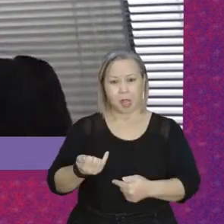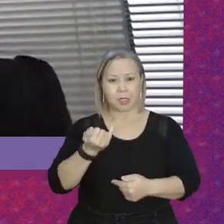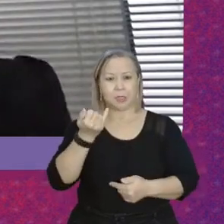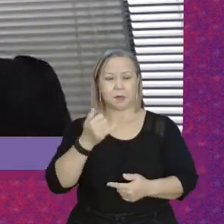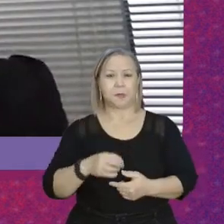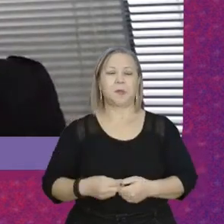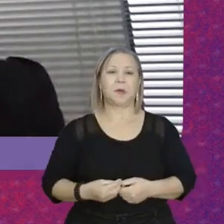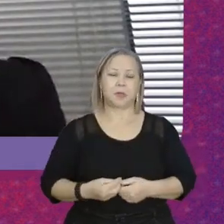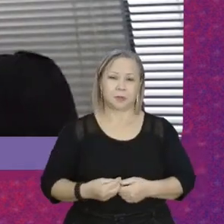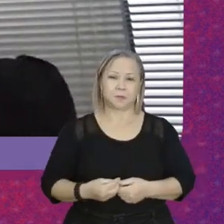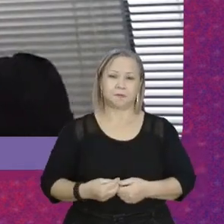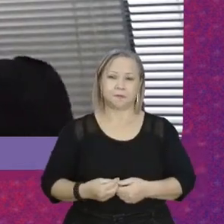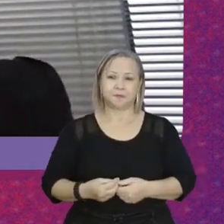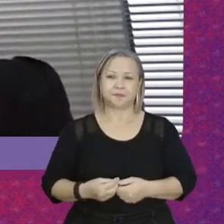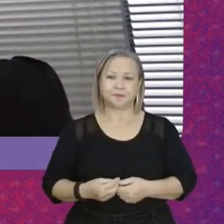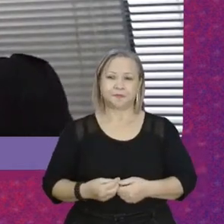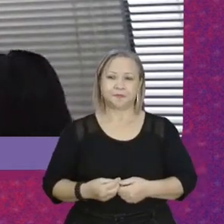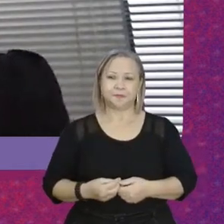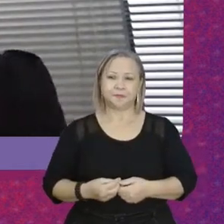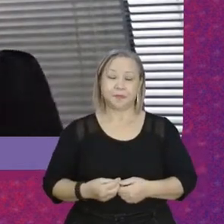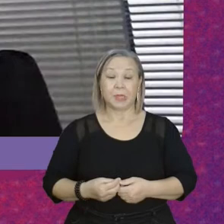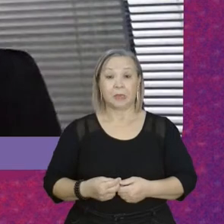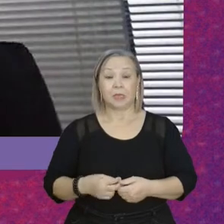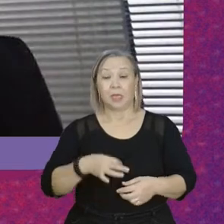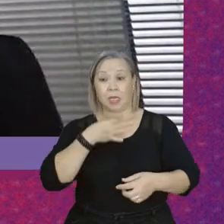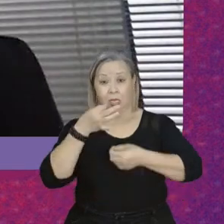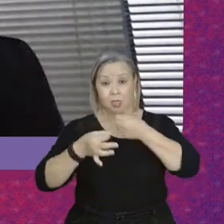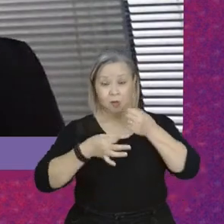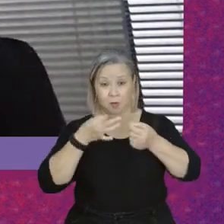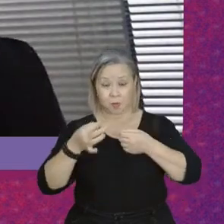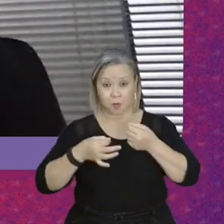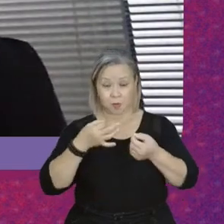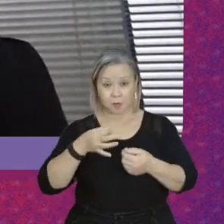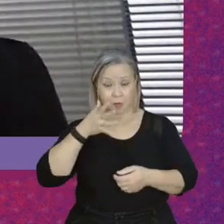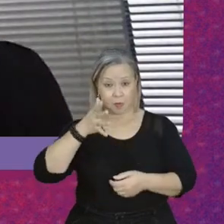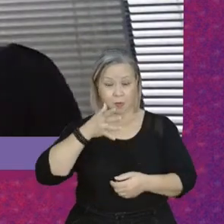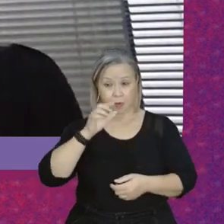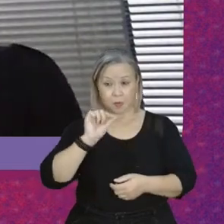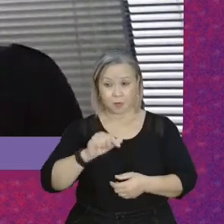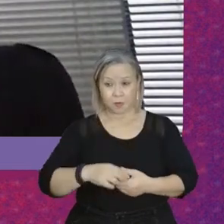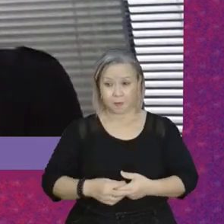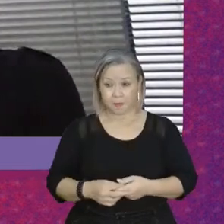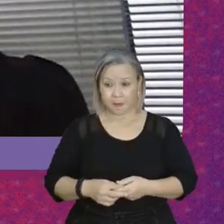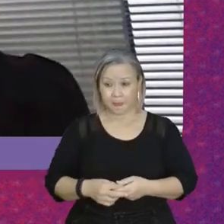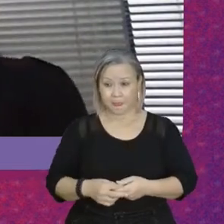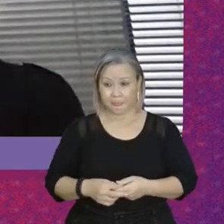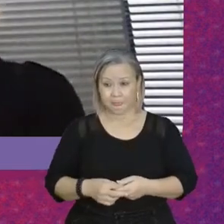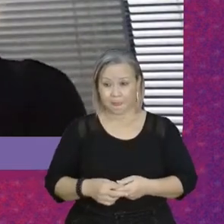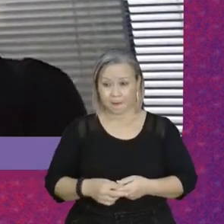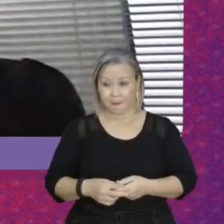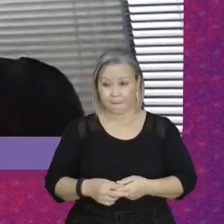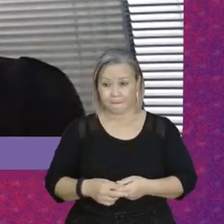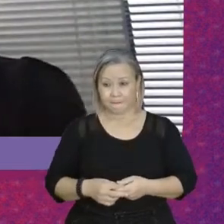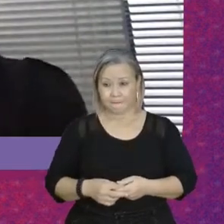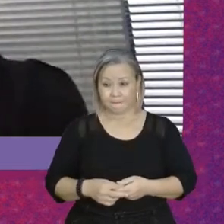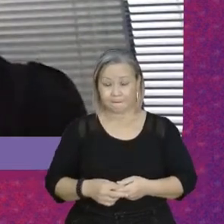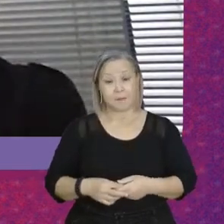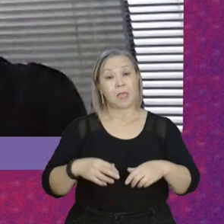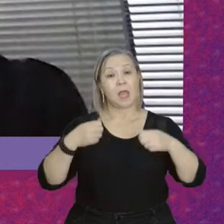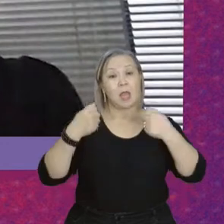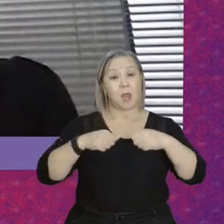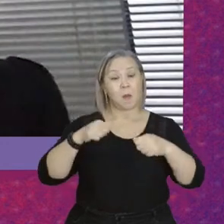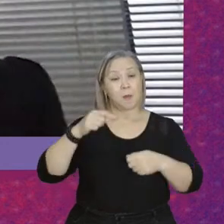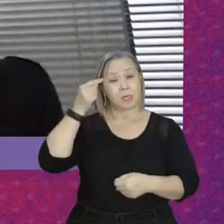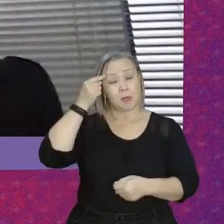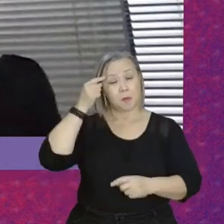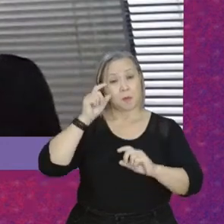e fundamentado, caro, né? E para começar, precisamos pensar,